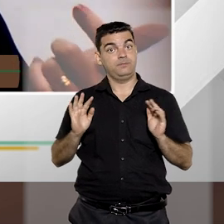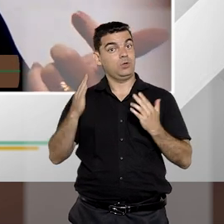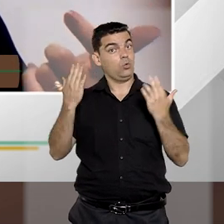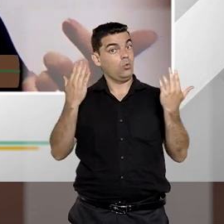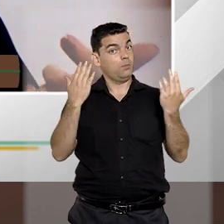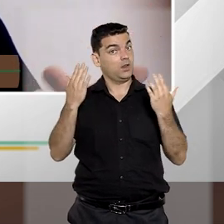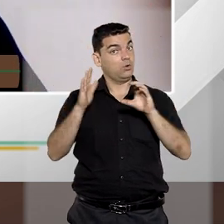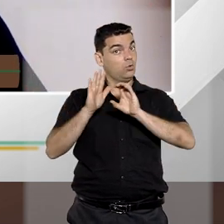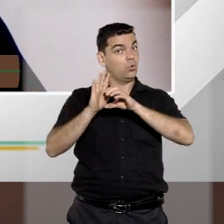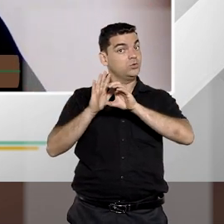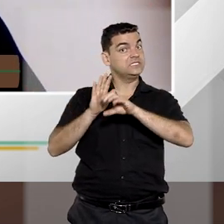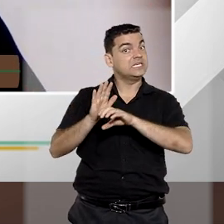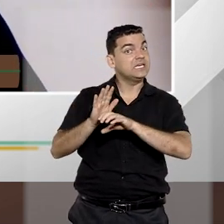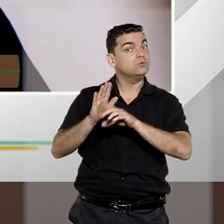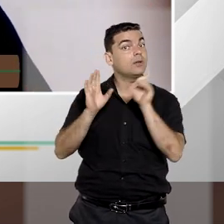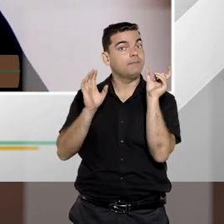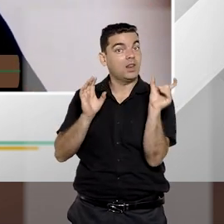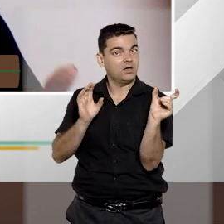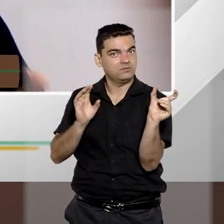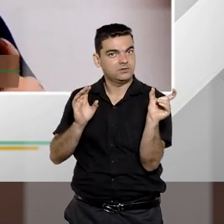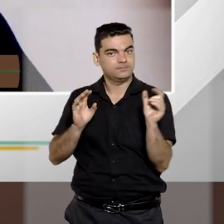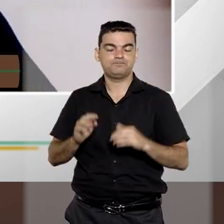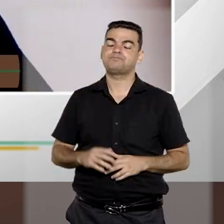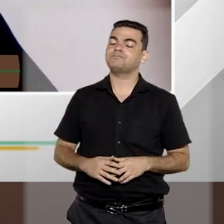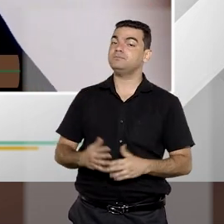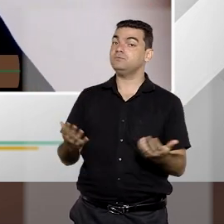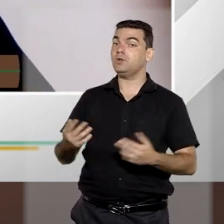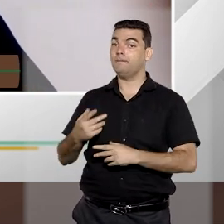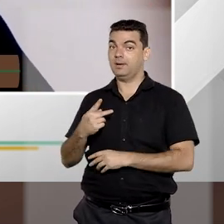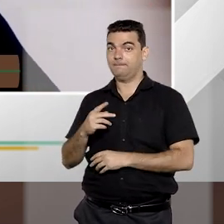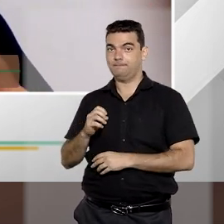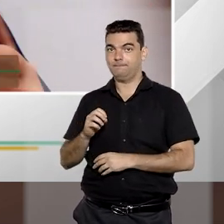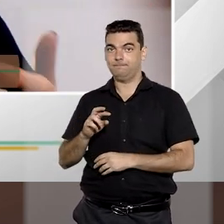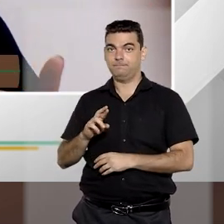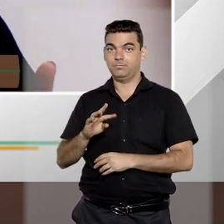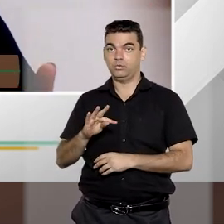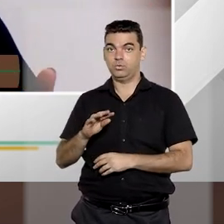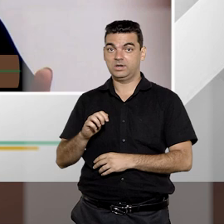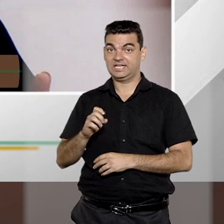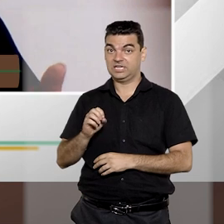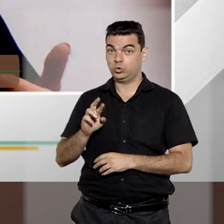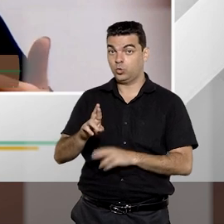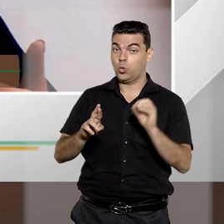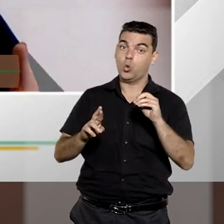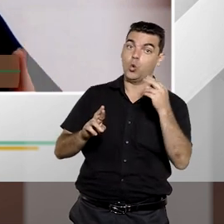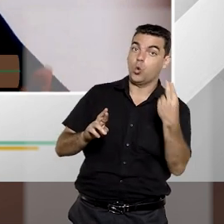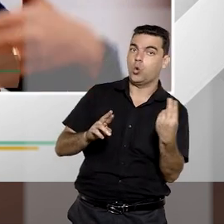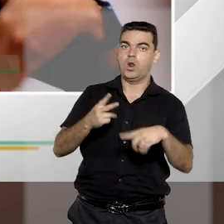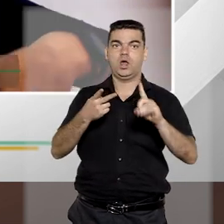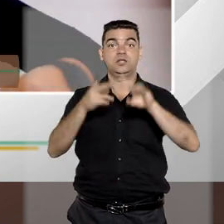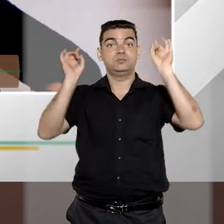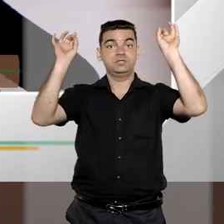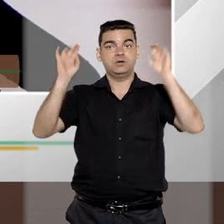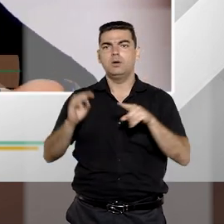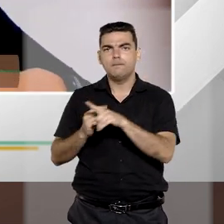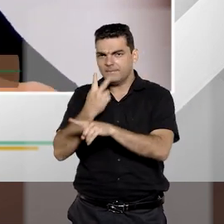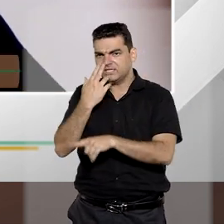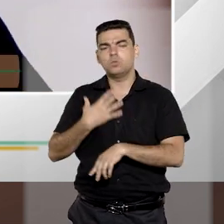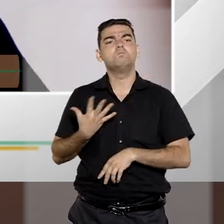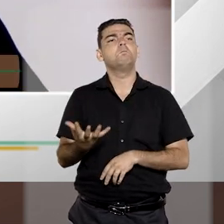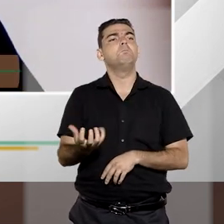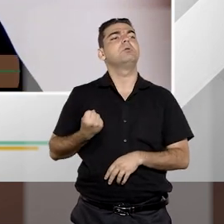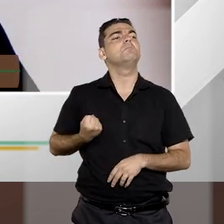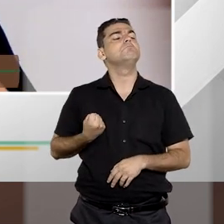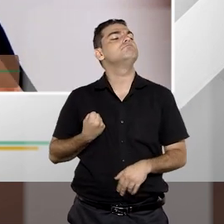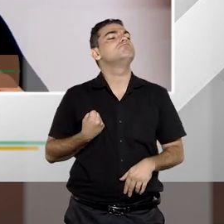verificar no próprio dicionário. Quando a gente fala portador de deficiência ou de necessidades especiais, como se a pessoa portasse